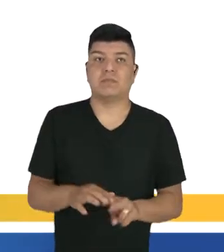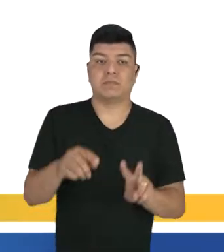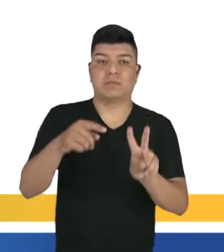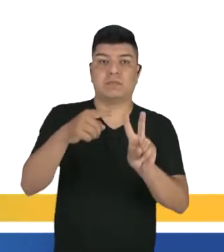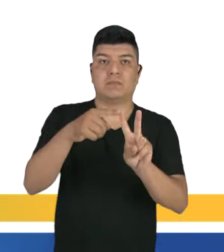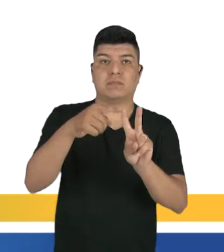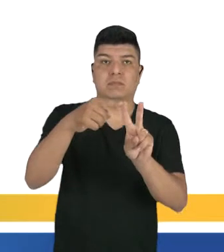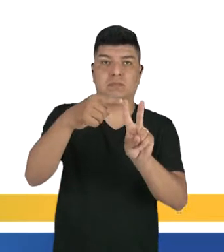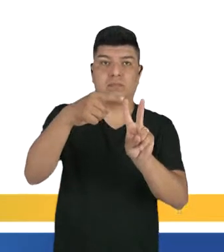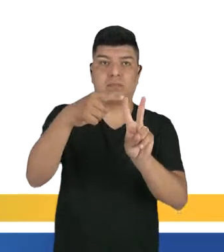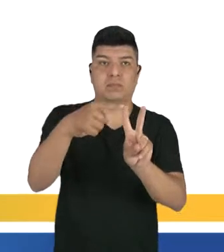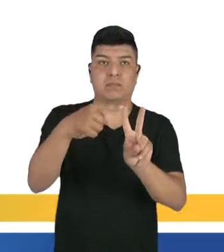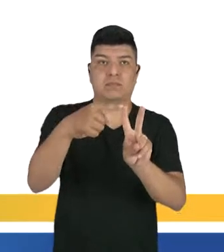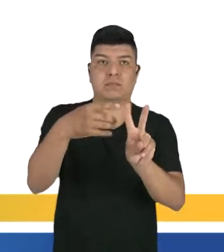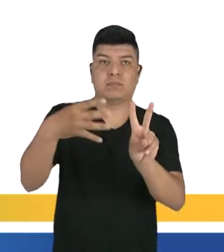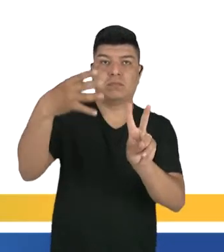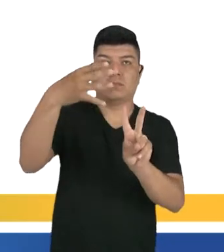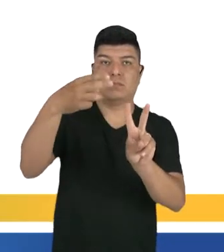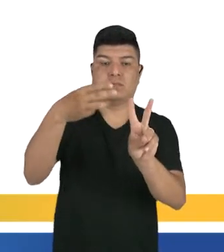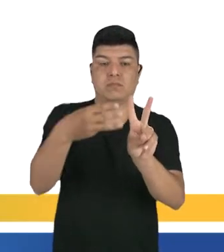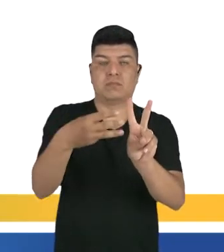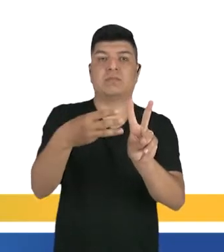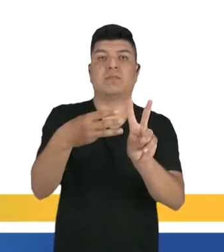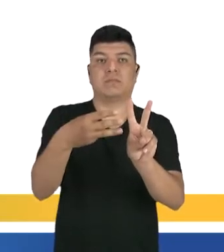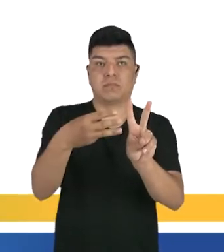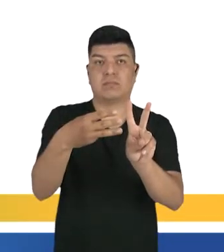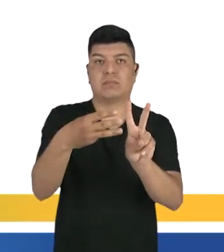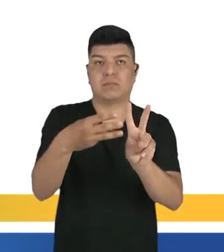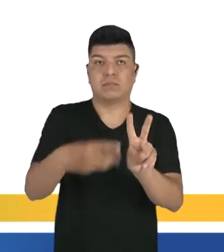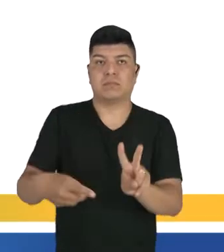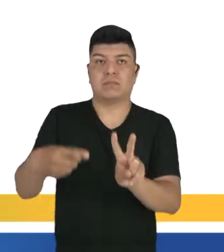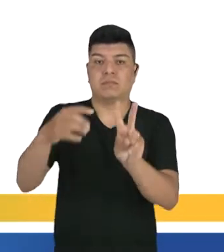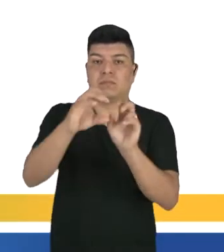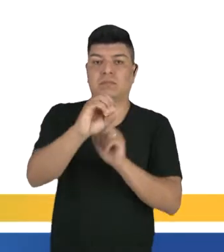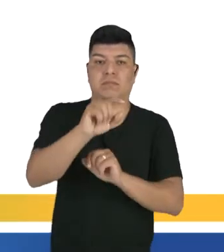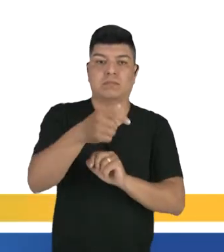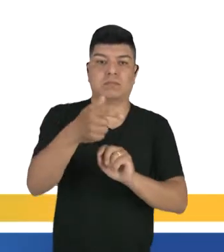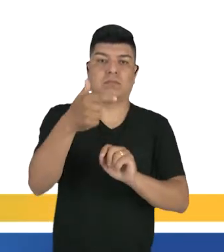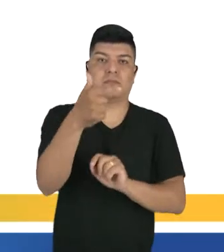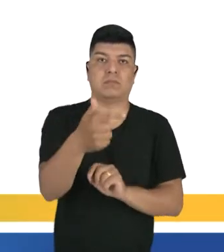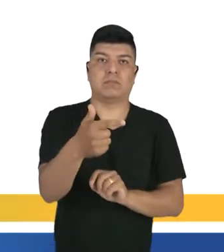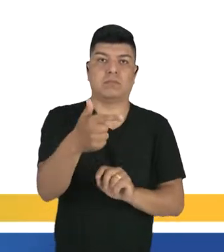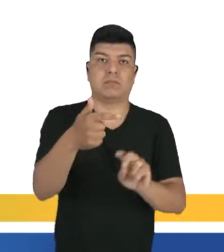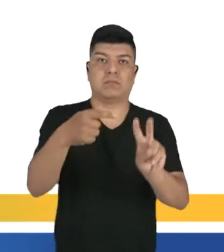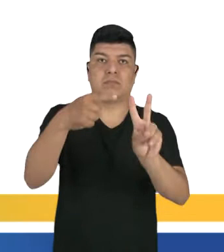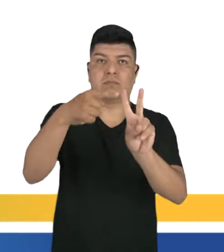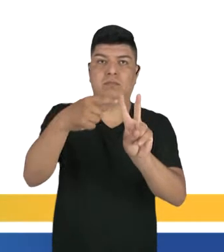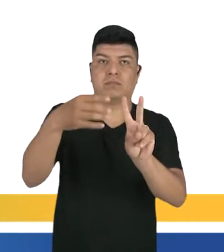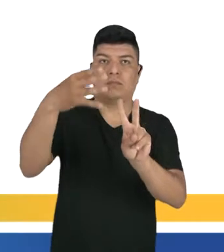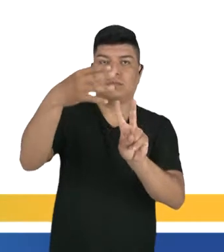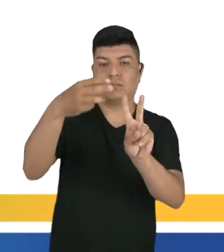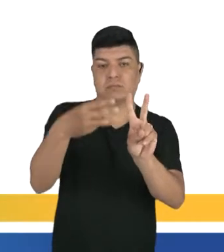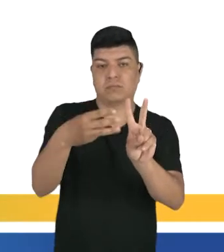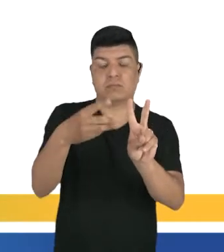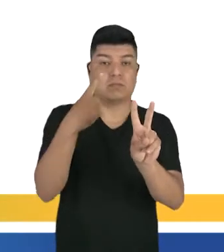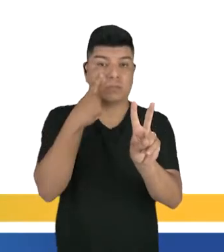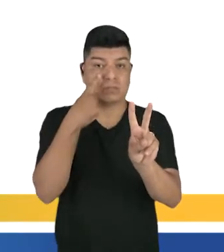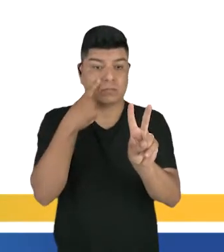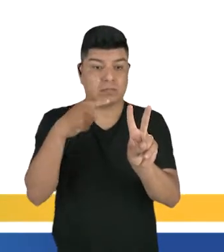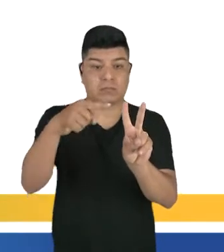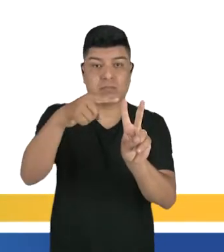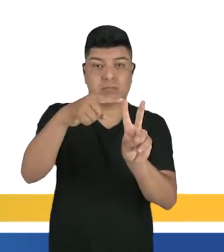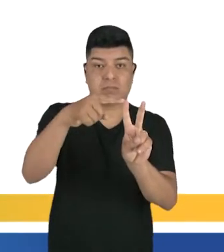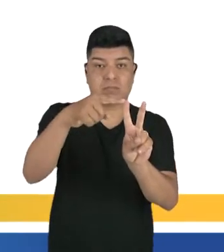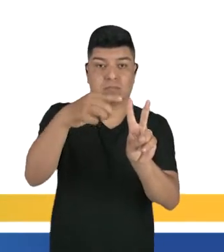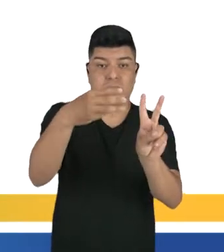raiz quarta de 3 e 0,2 raiz quarta de 3. Note novamente que na parte da raiz,